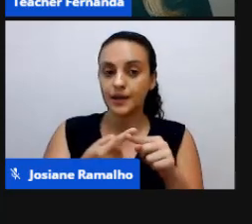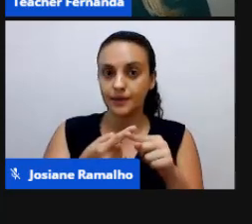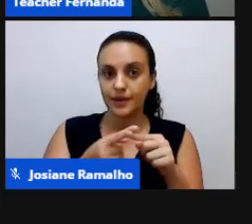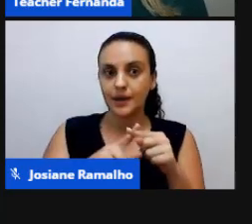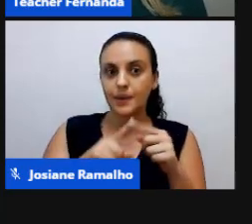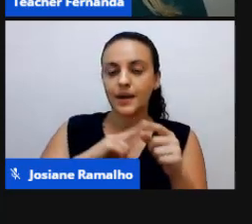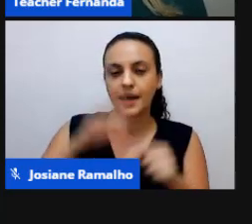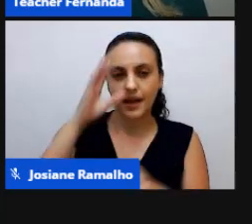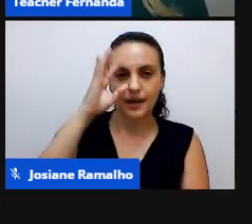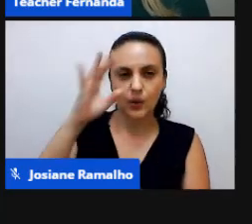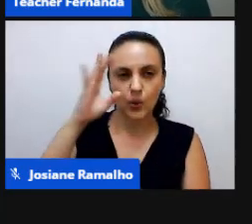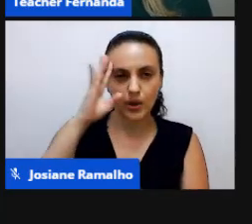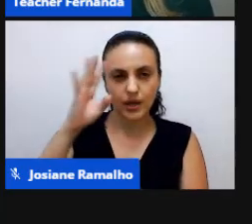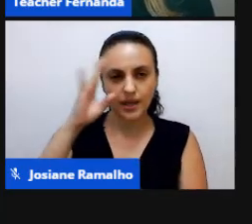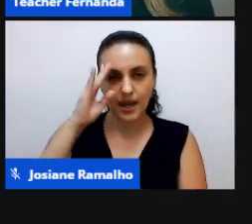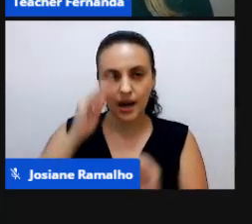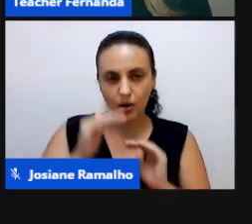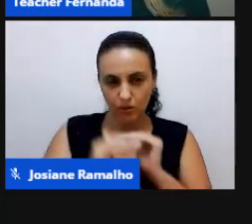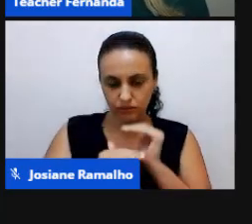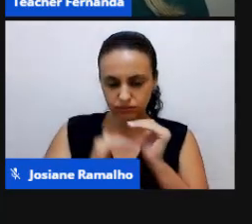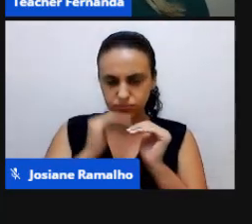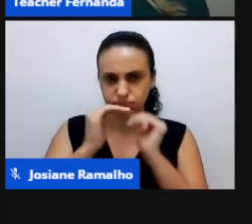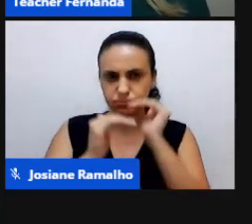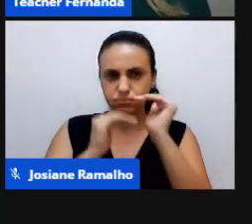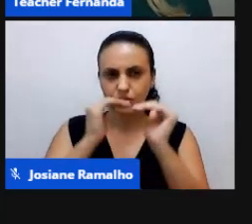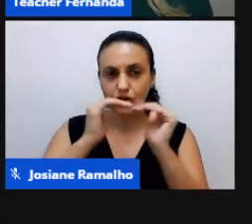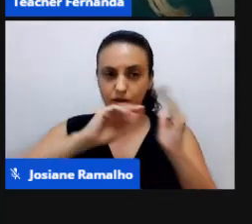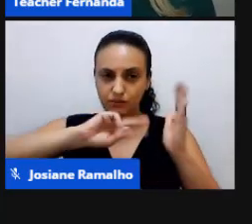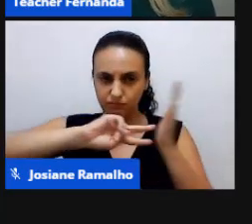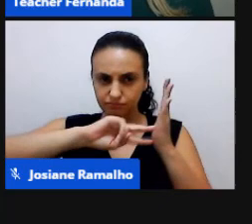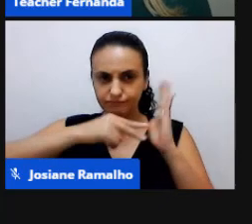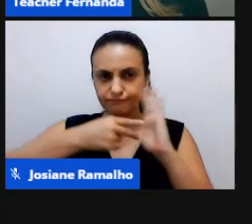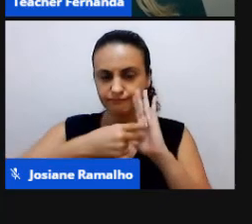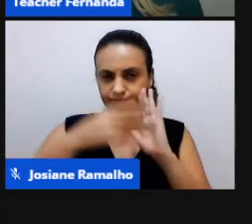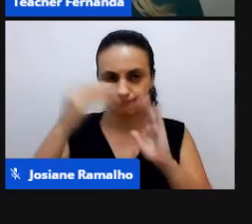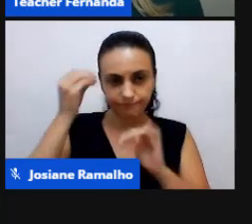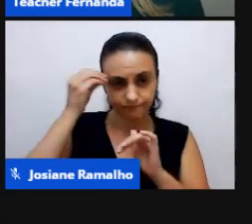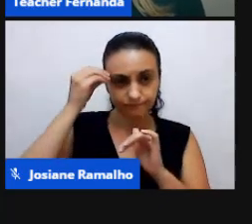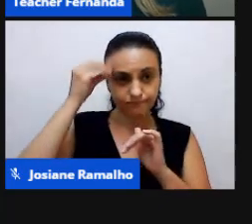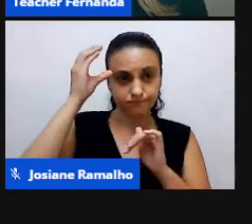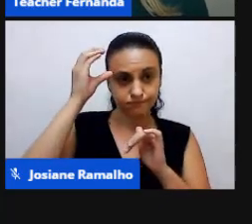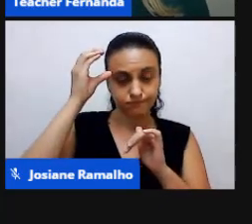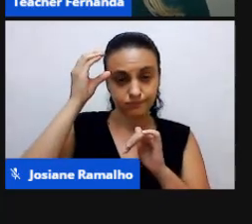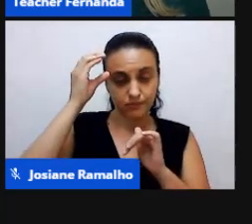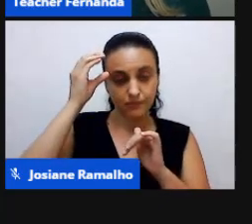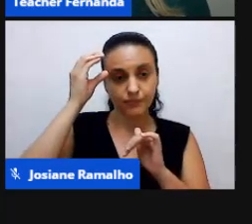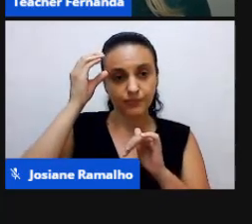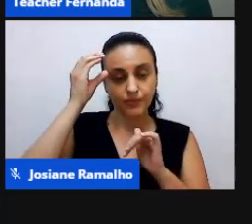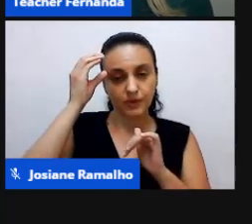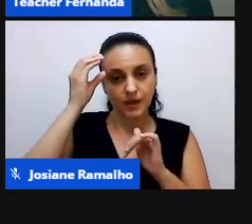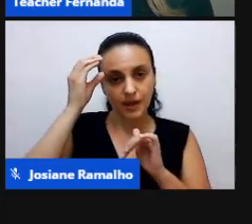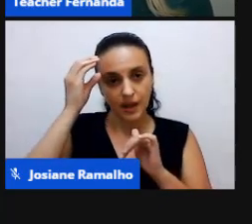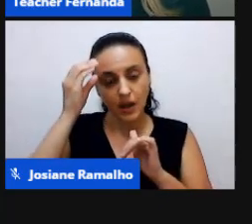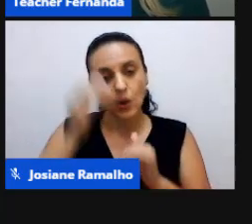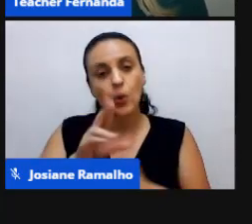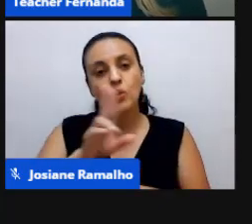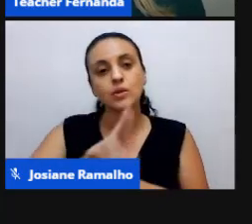de sentido, ou seja, a construção de conhecimento, pelas multimodalidades. E o que